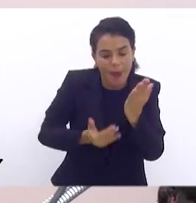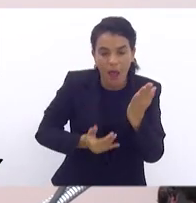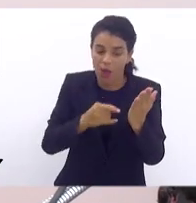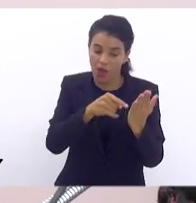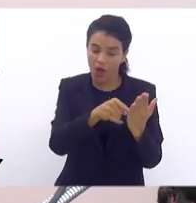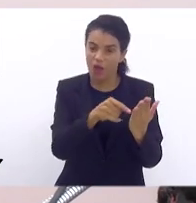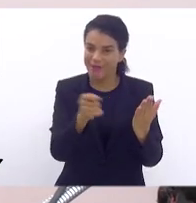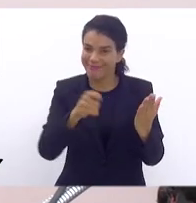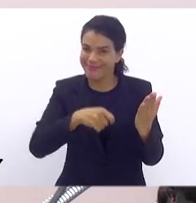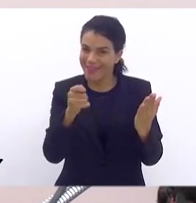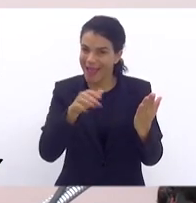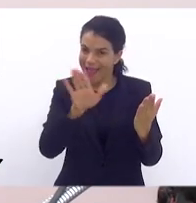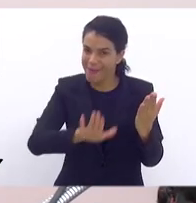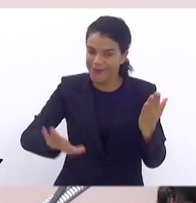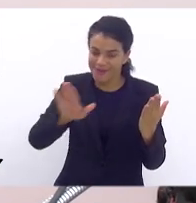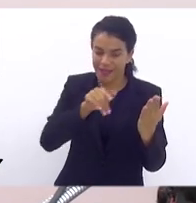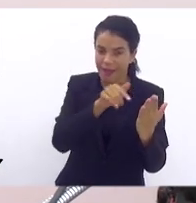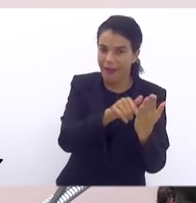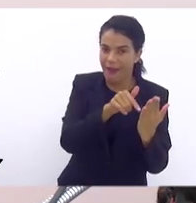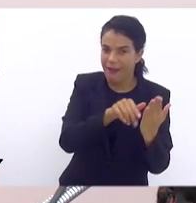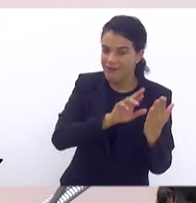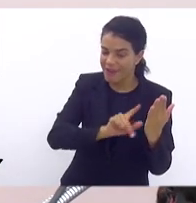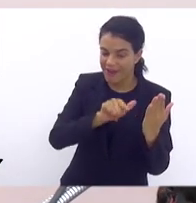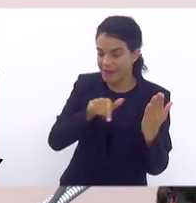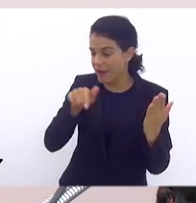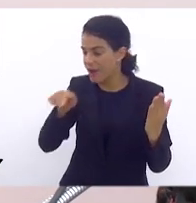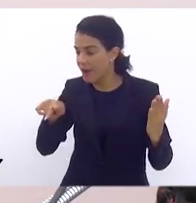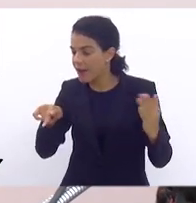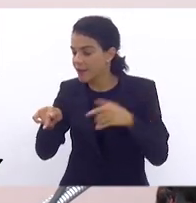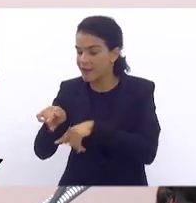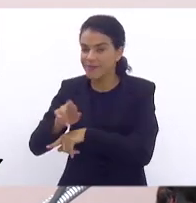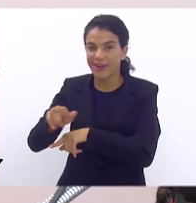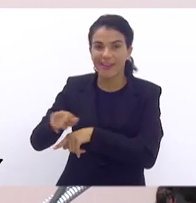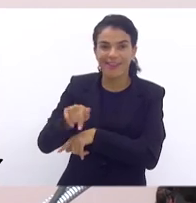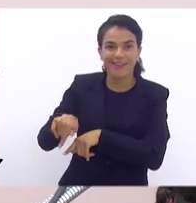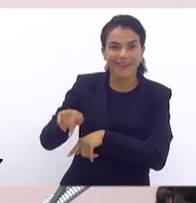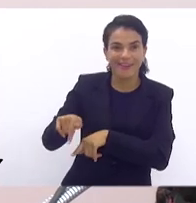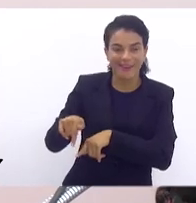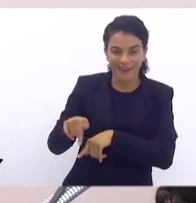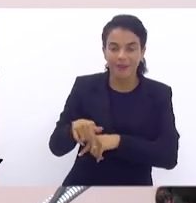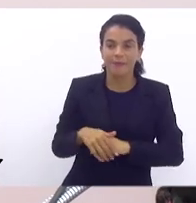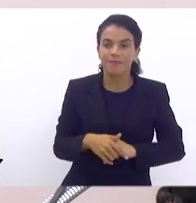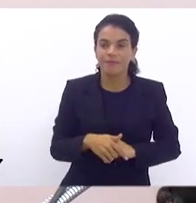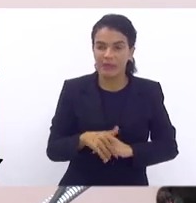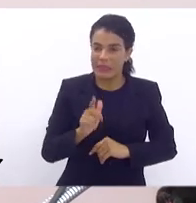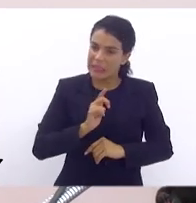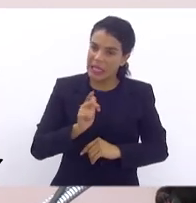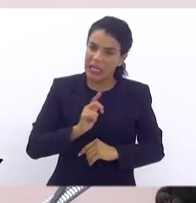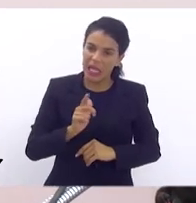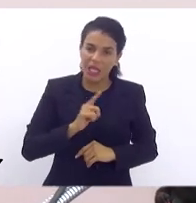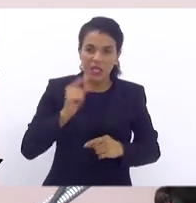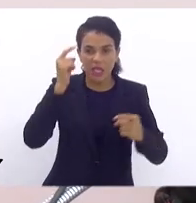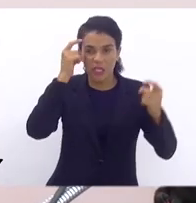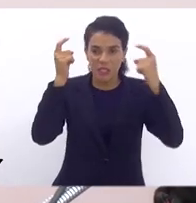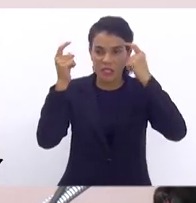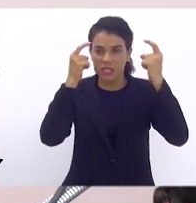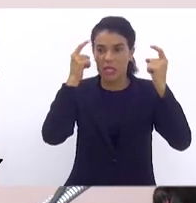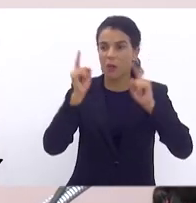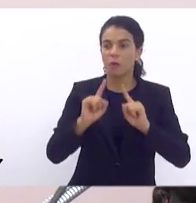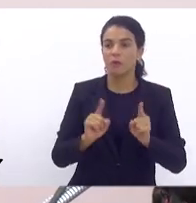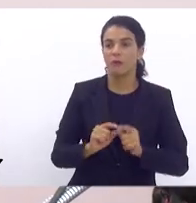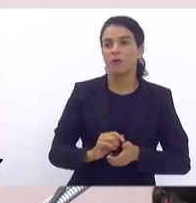fazer essa prevenção aqui porque o ataque é diferenciado aqui a prevenção desse jeito porque o ataque é diferenciado que vocês têm alguma ideia